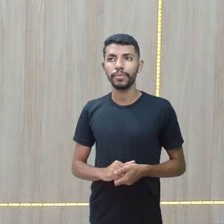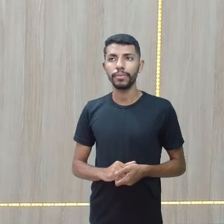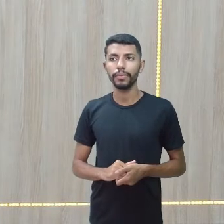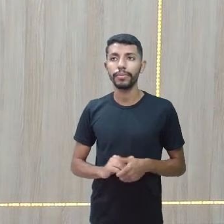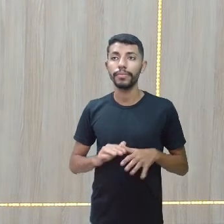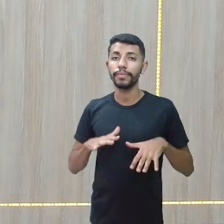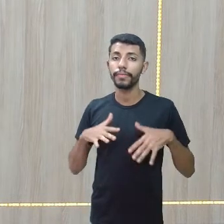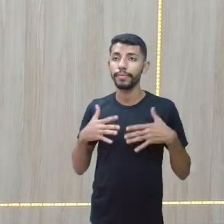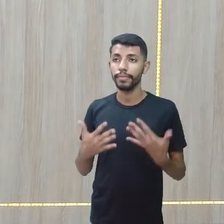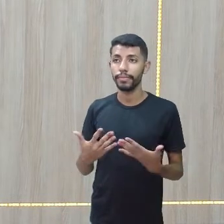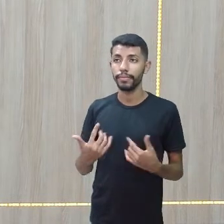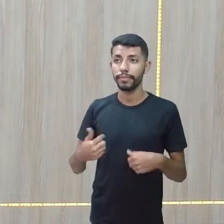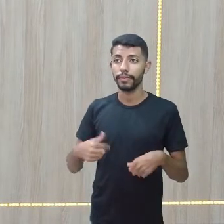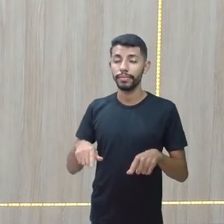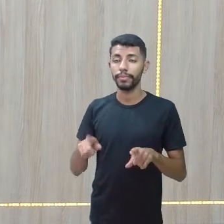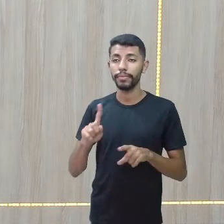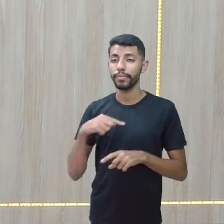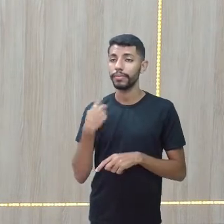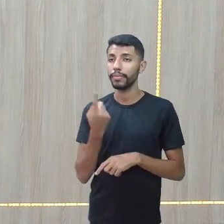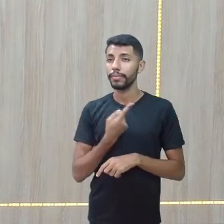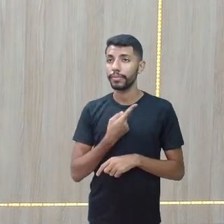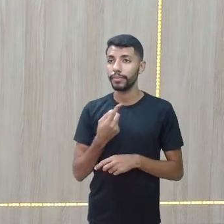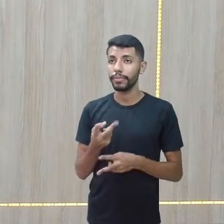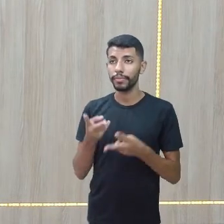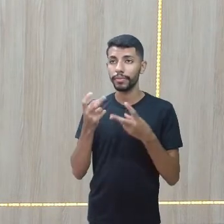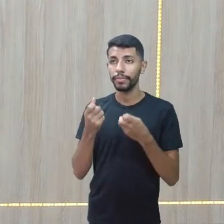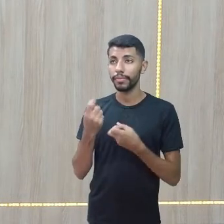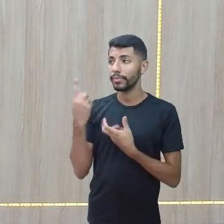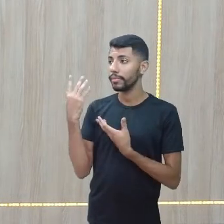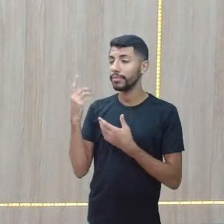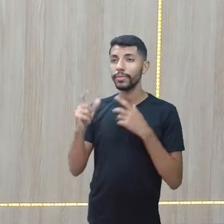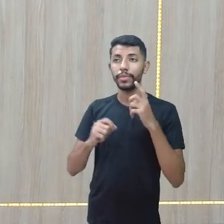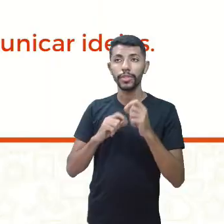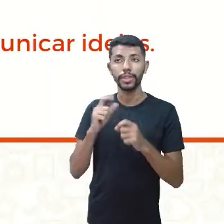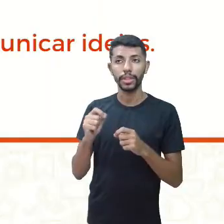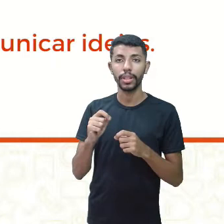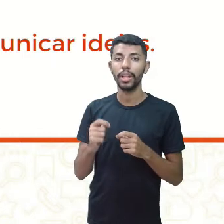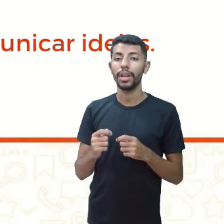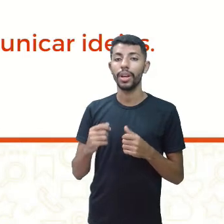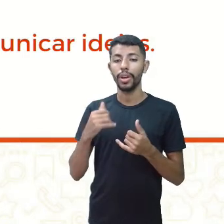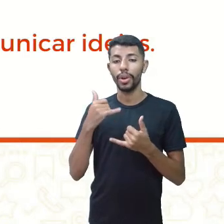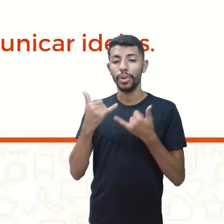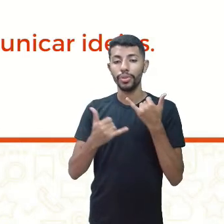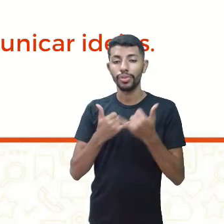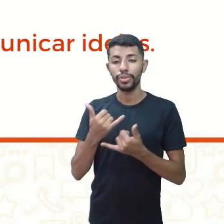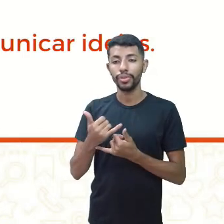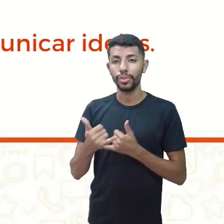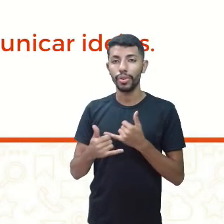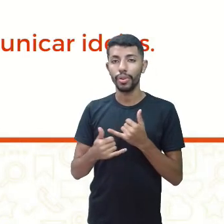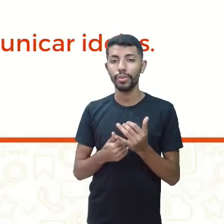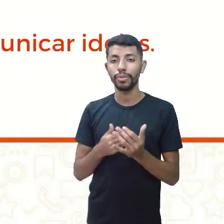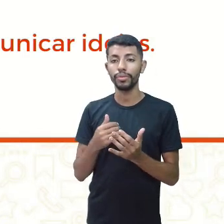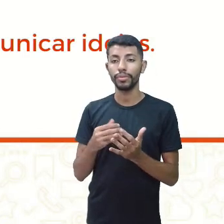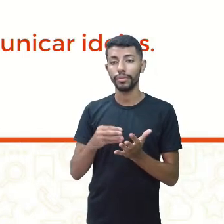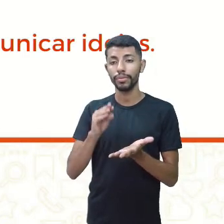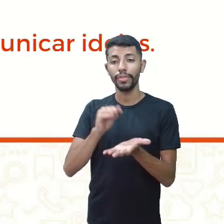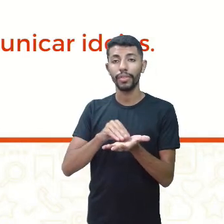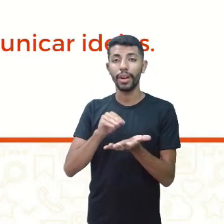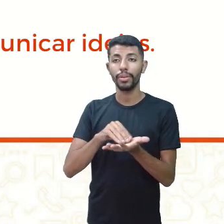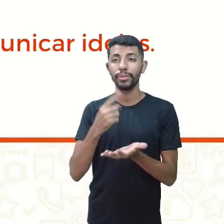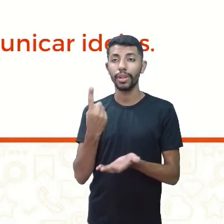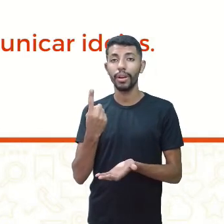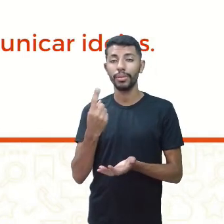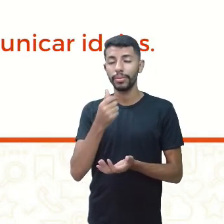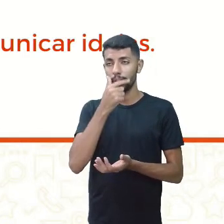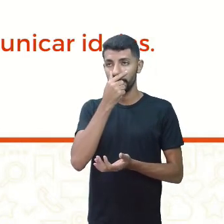Então, a gente está vendo o jogo do Resta 1, não é? Que é um jogo que a gente, no dia a dia, faz parte do nosso dia a dia, as